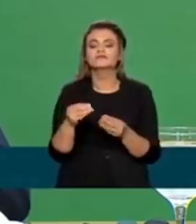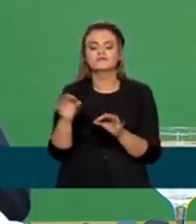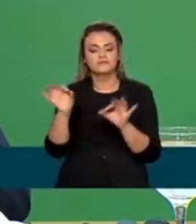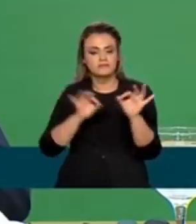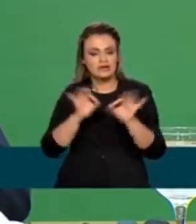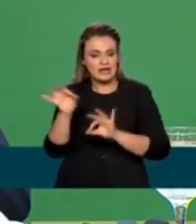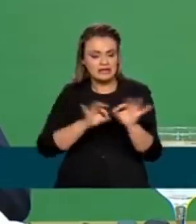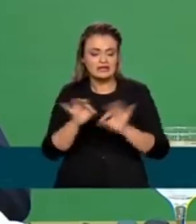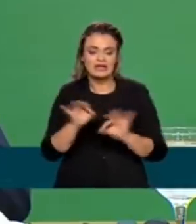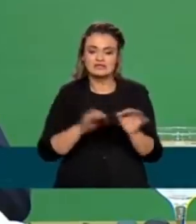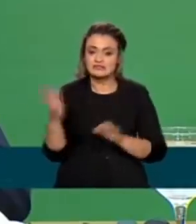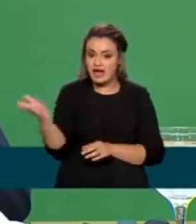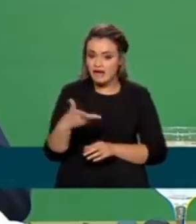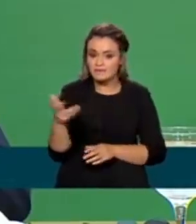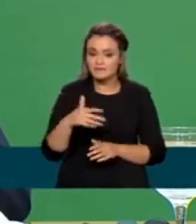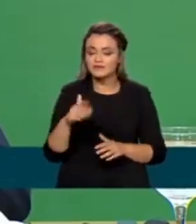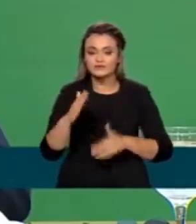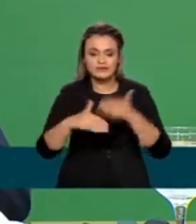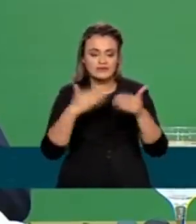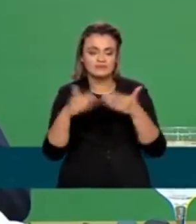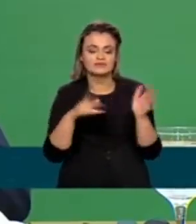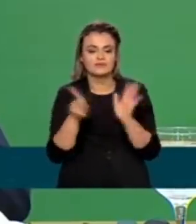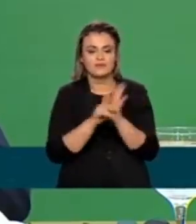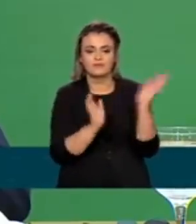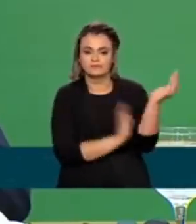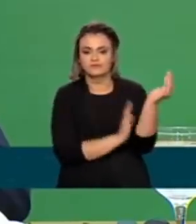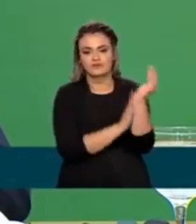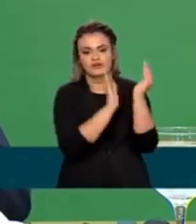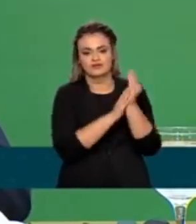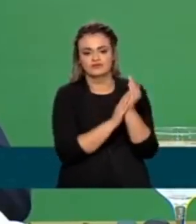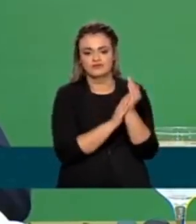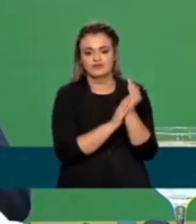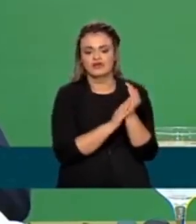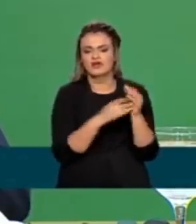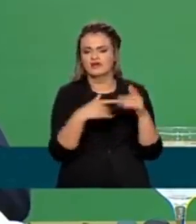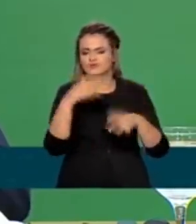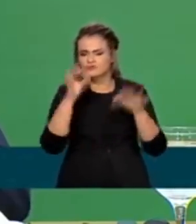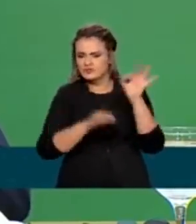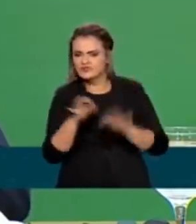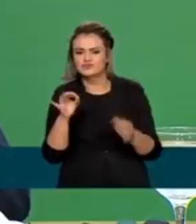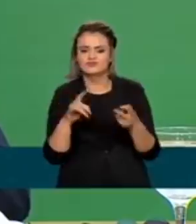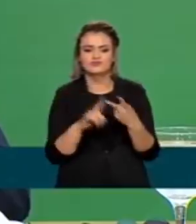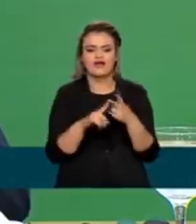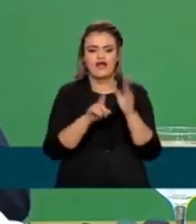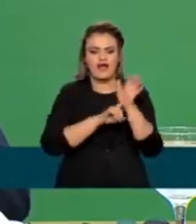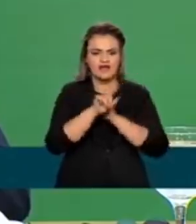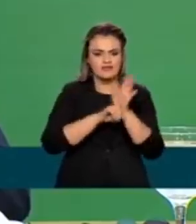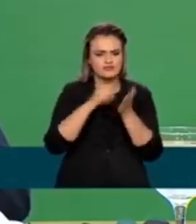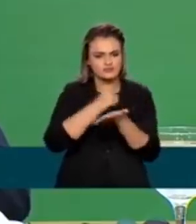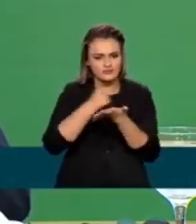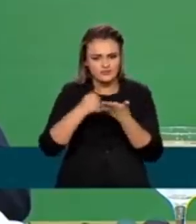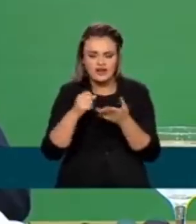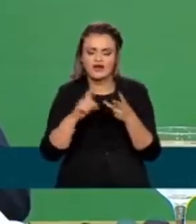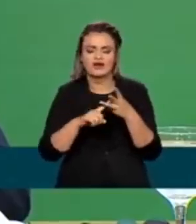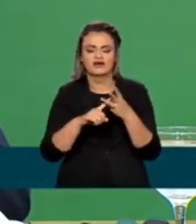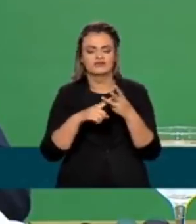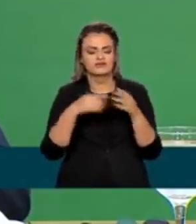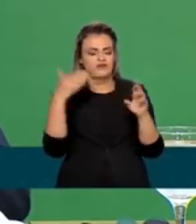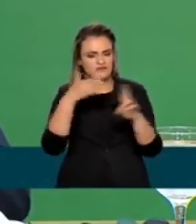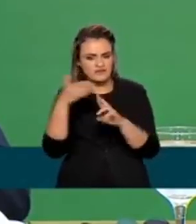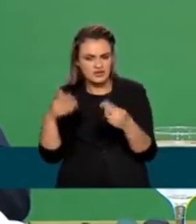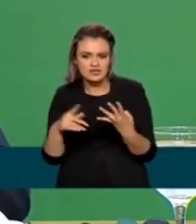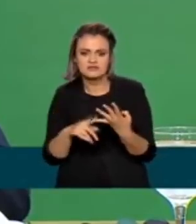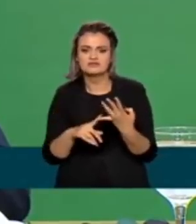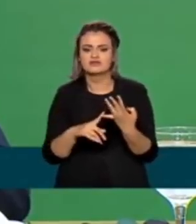realizarmos com celeridade toda a tramitação burocrática, pareceres jurídicos, análises contratuais, termos de